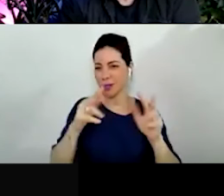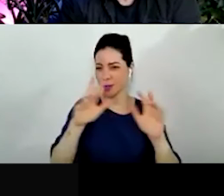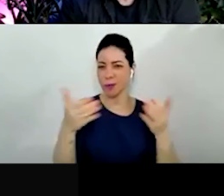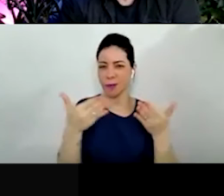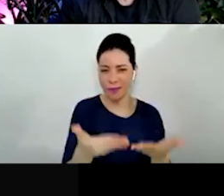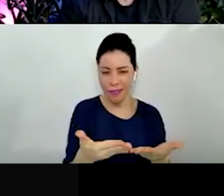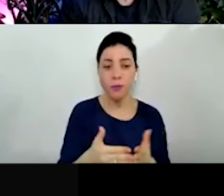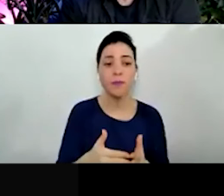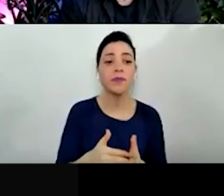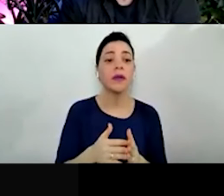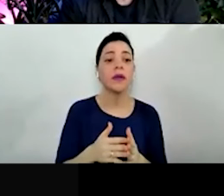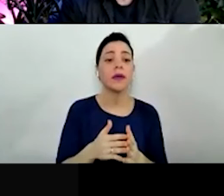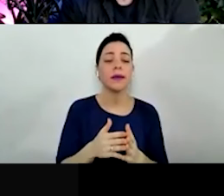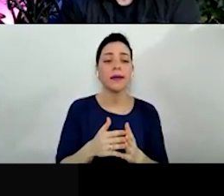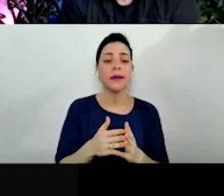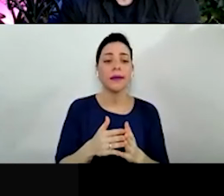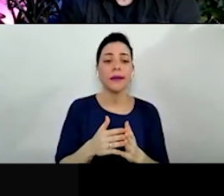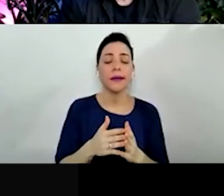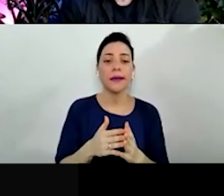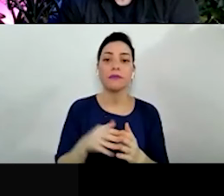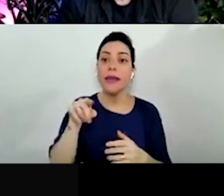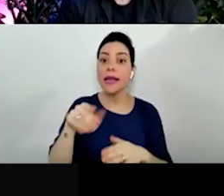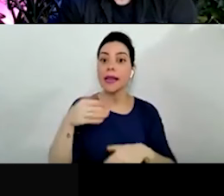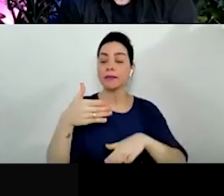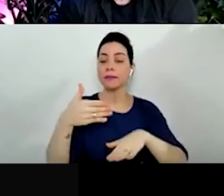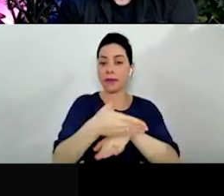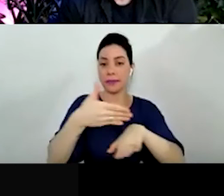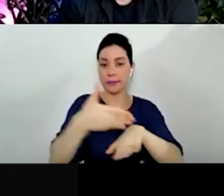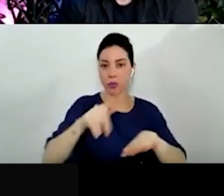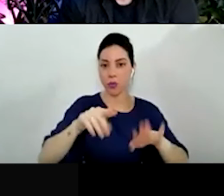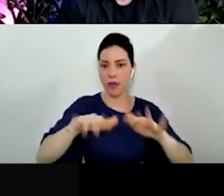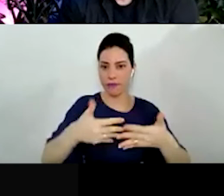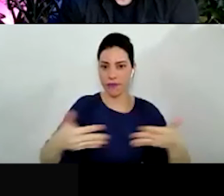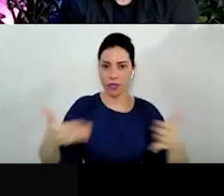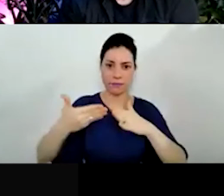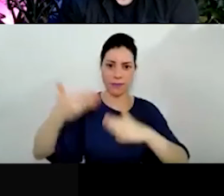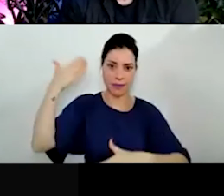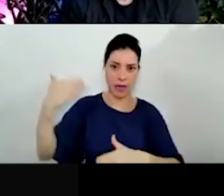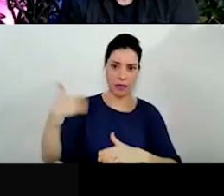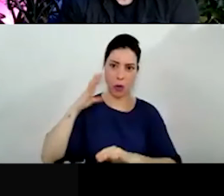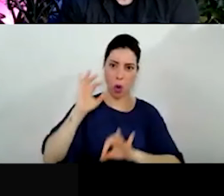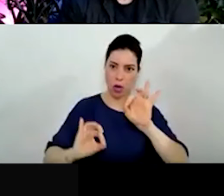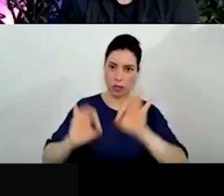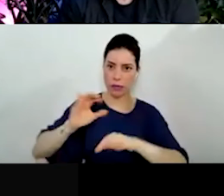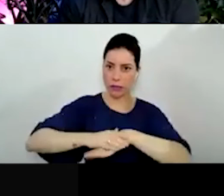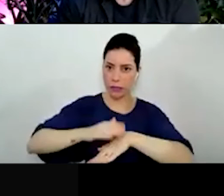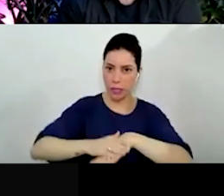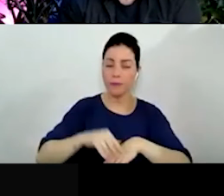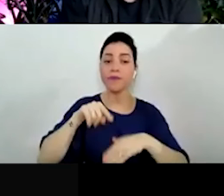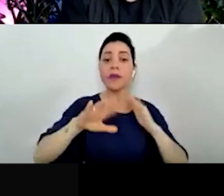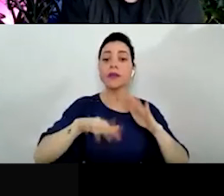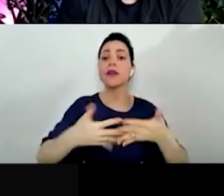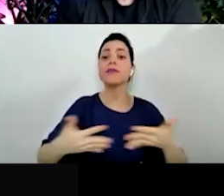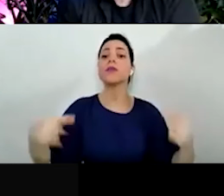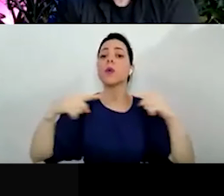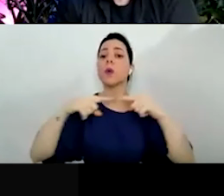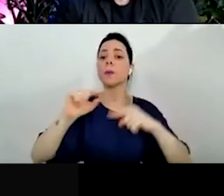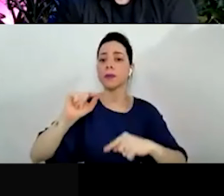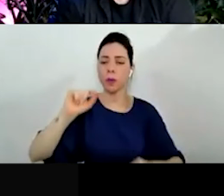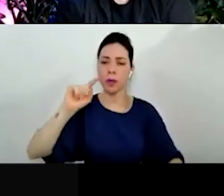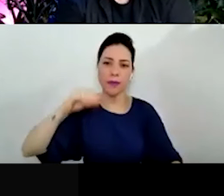isso e a parte eu fiz eu participei ele participou de um evento que organizei no passado e esse evento ele trazia